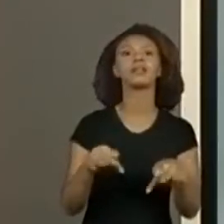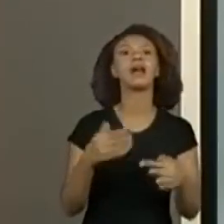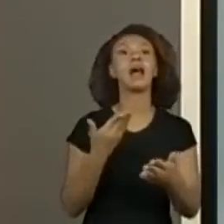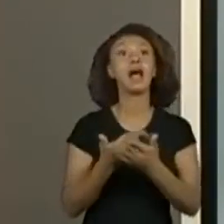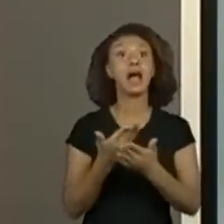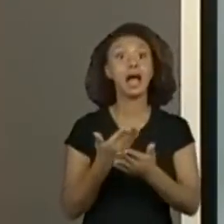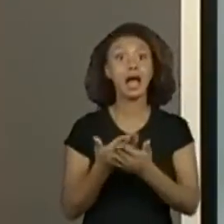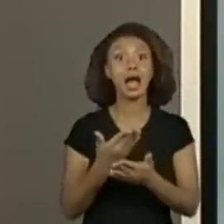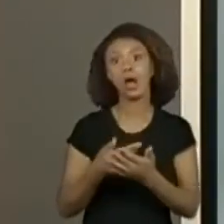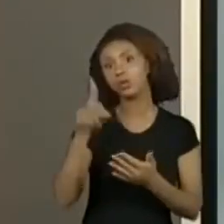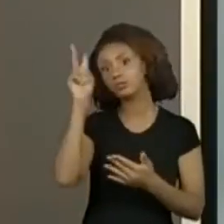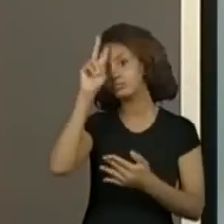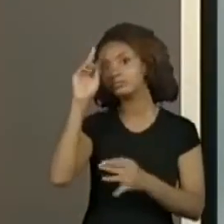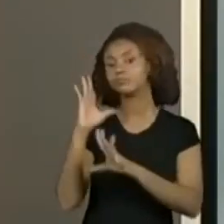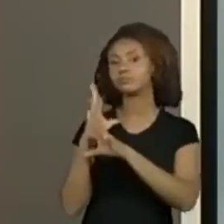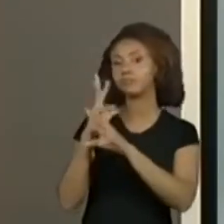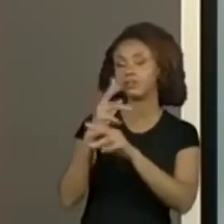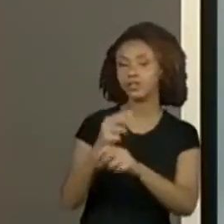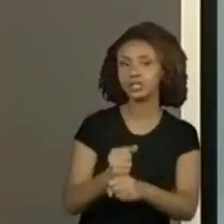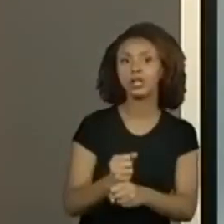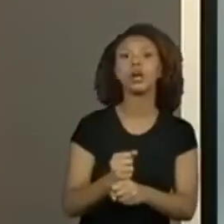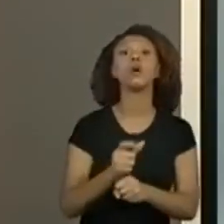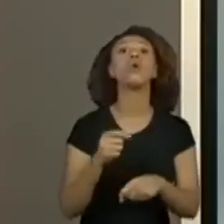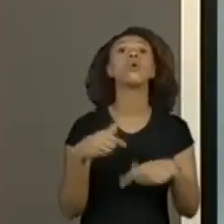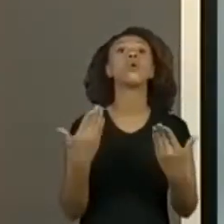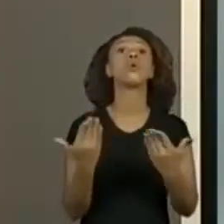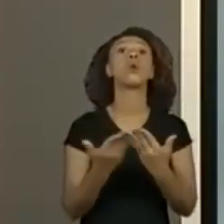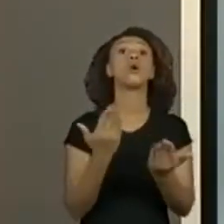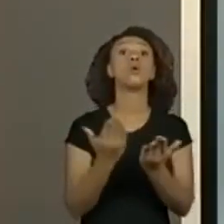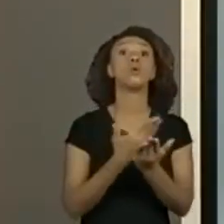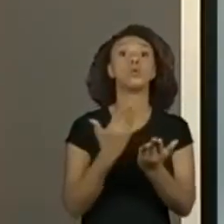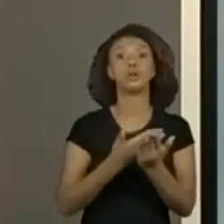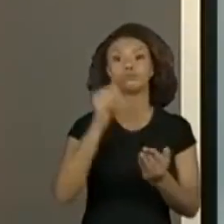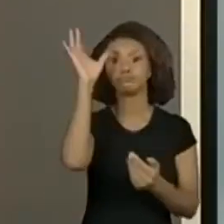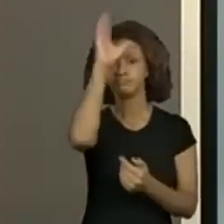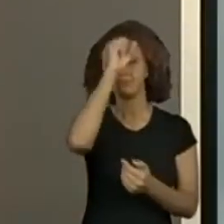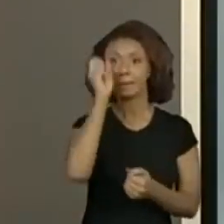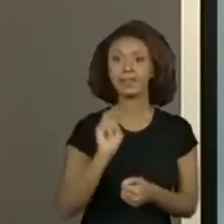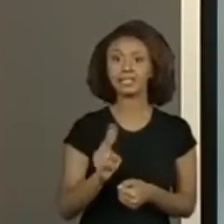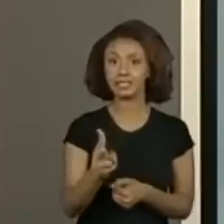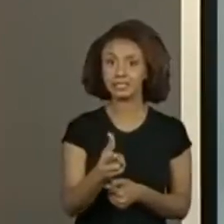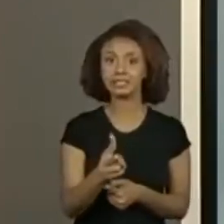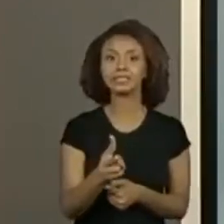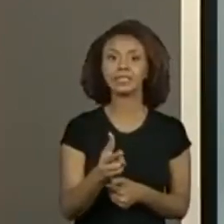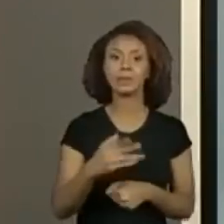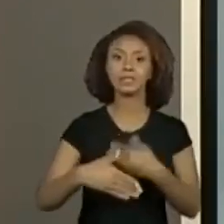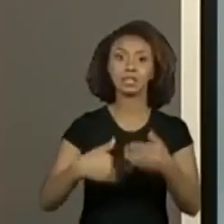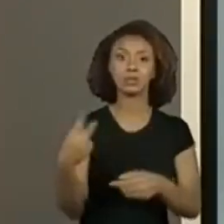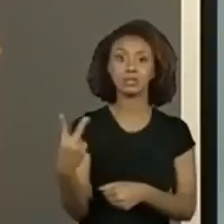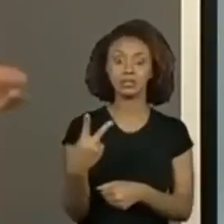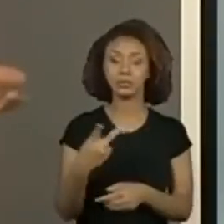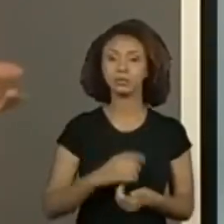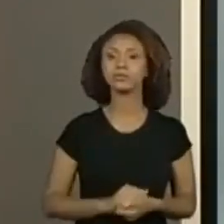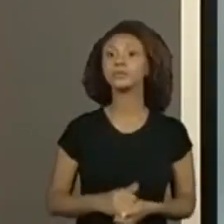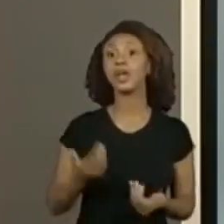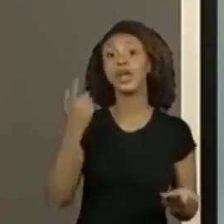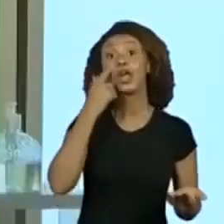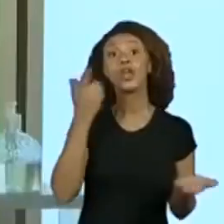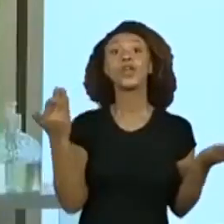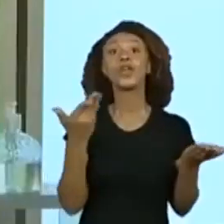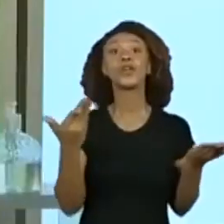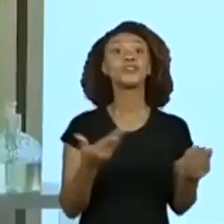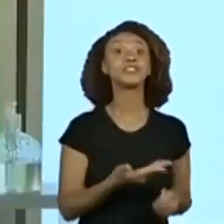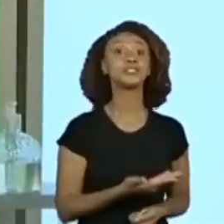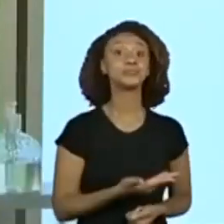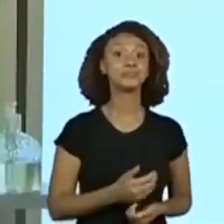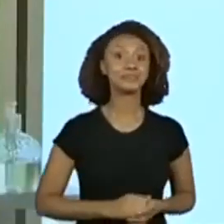de recuperação do material aprender sempre da secia bom eu não estou sozinha Olha quem está comigo